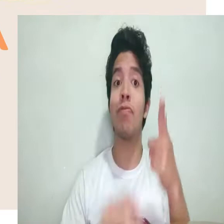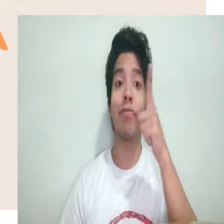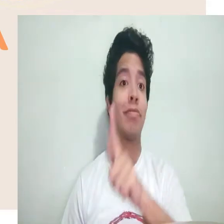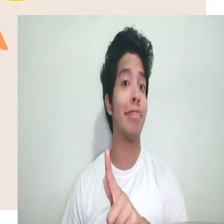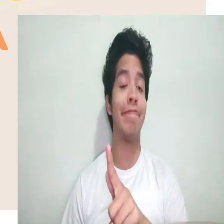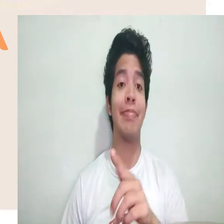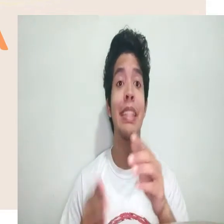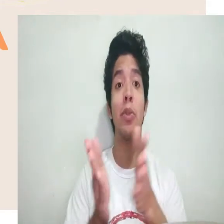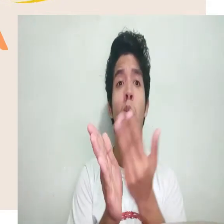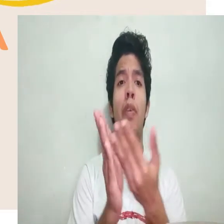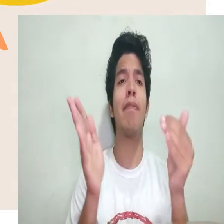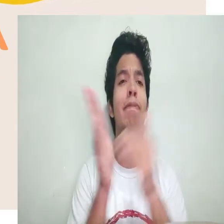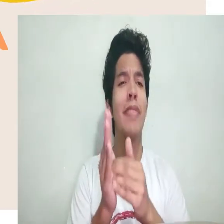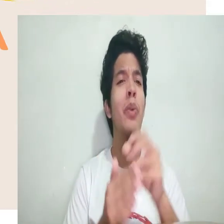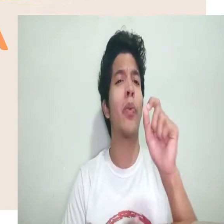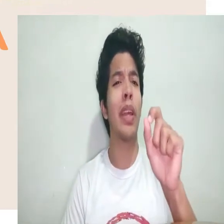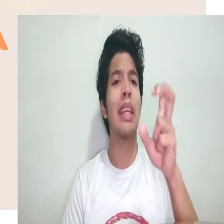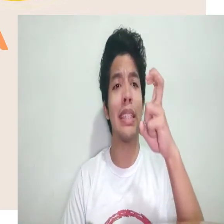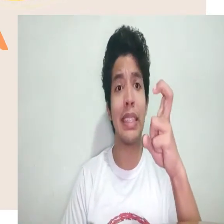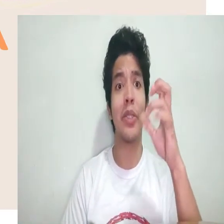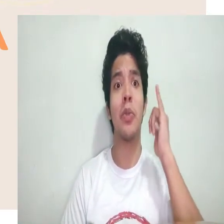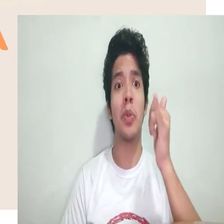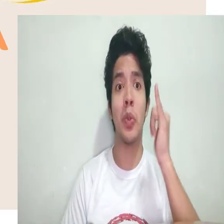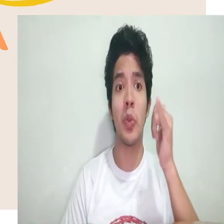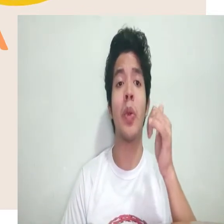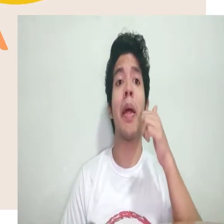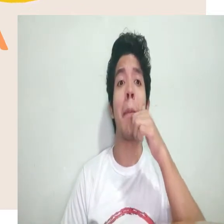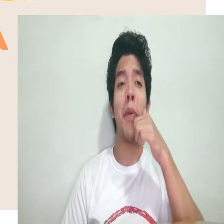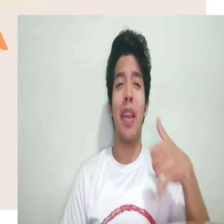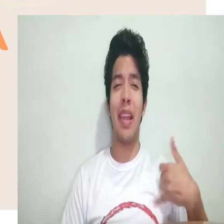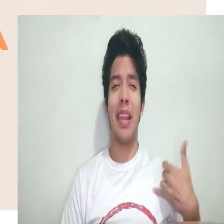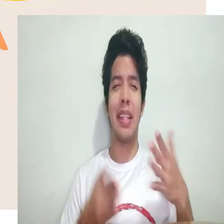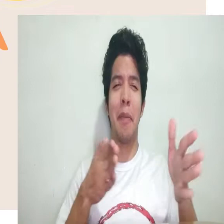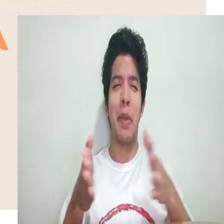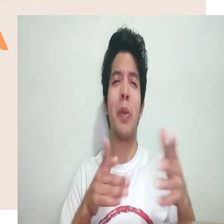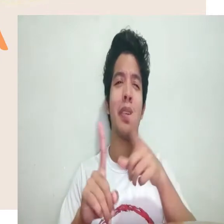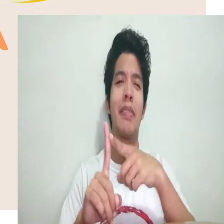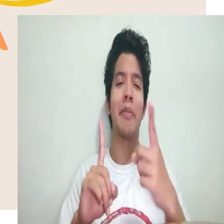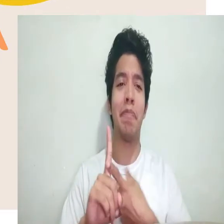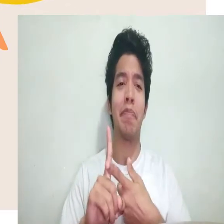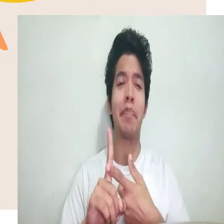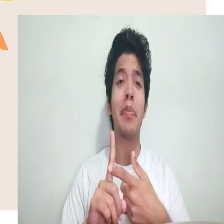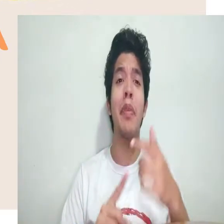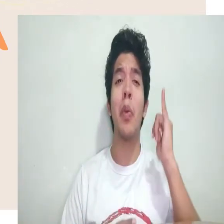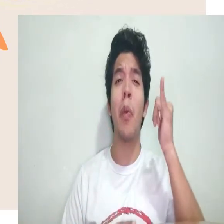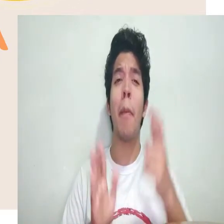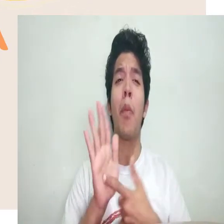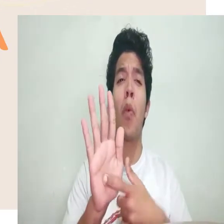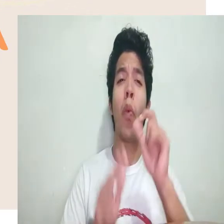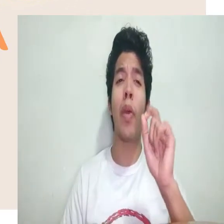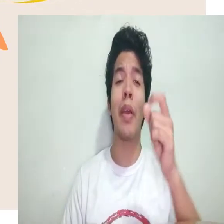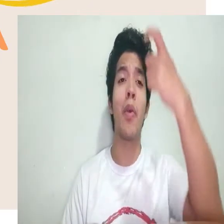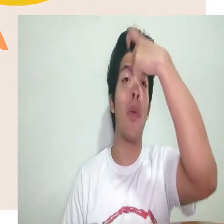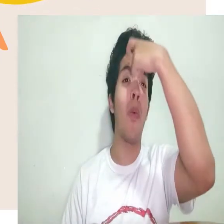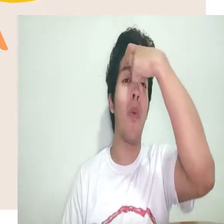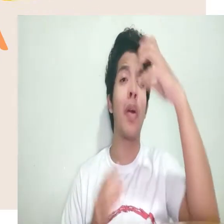não conseguem. Ao final do livro, há 5 relatos de algumas meninas que engravidaram dentro dessa faixa etária.